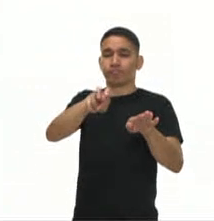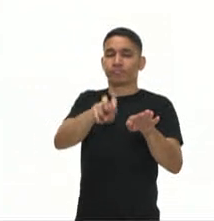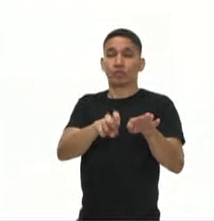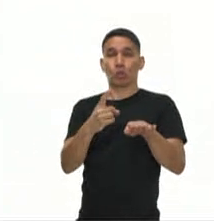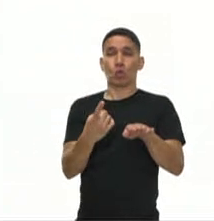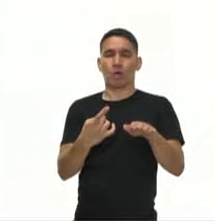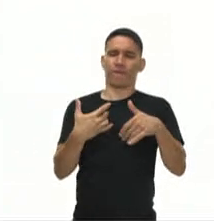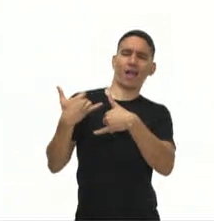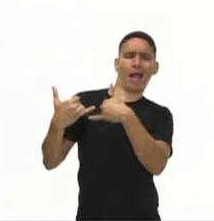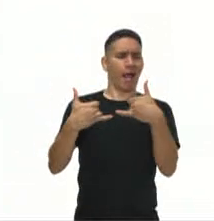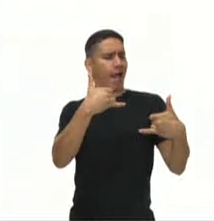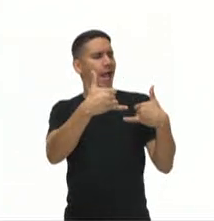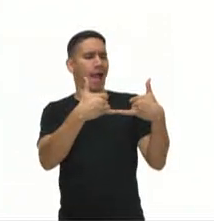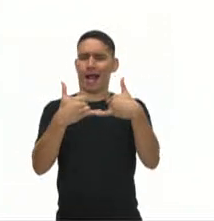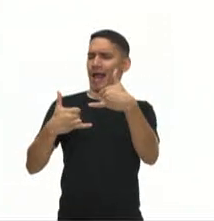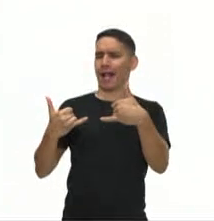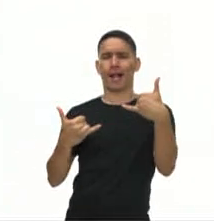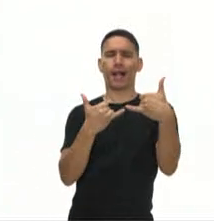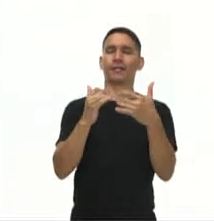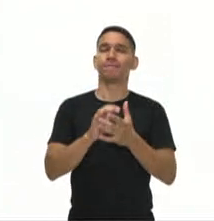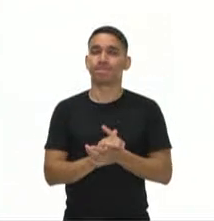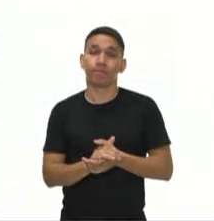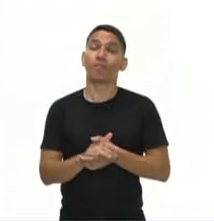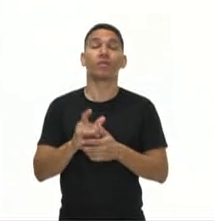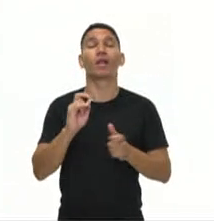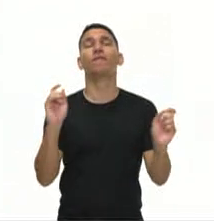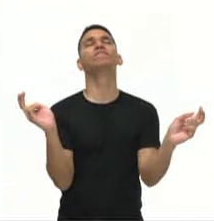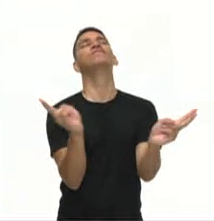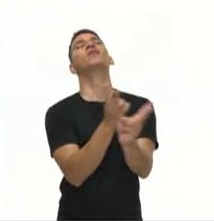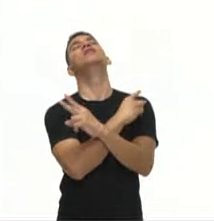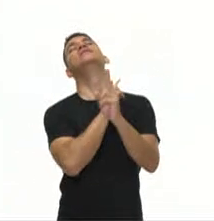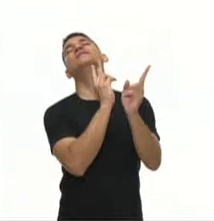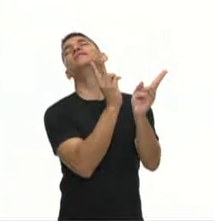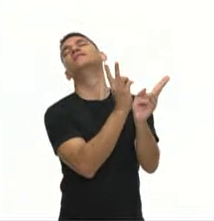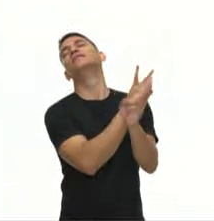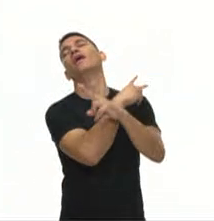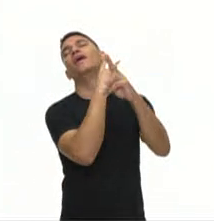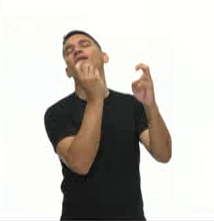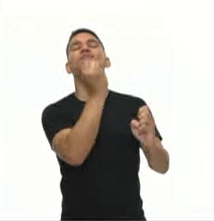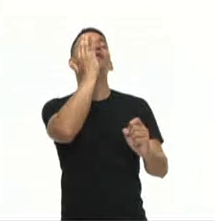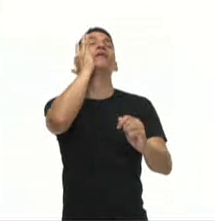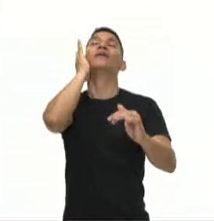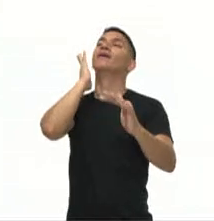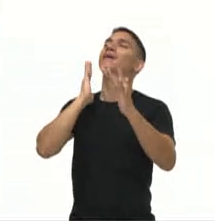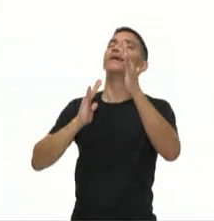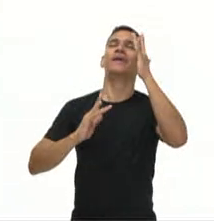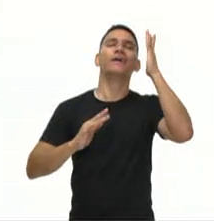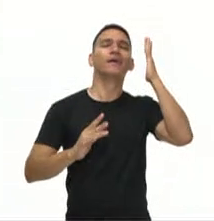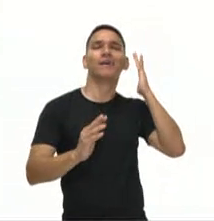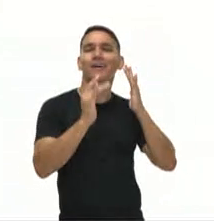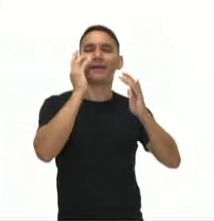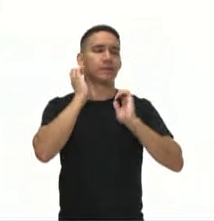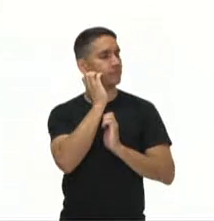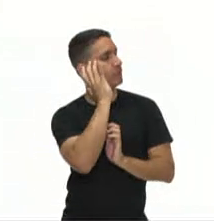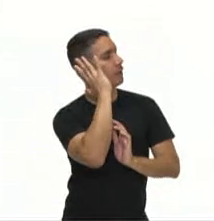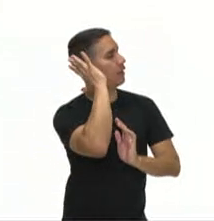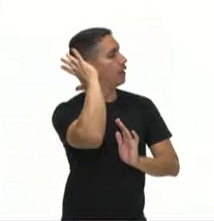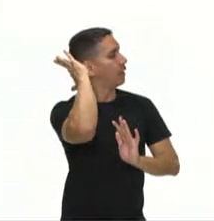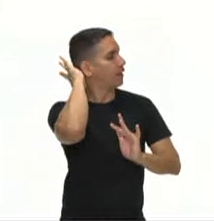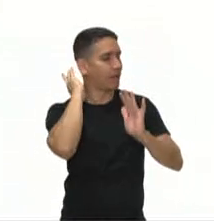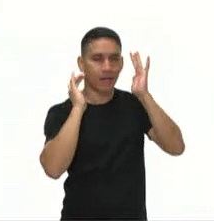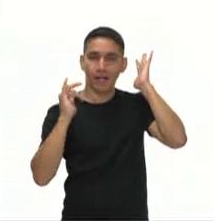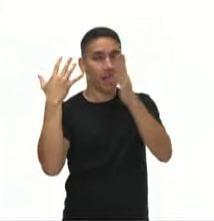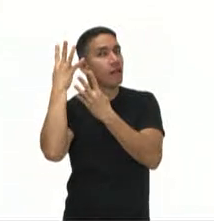garotada em algazarra, deixava a brisa fresca bater-lhe no rosto e entrar-lhe pelos cabelos com dedos